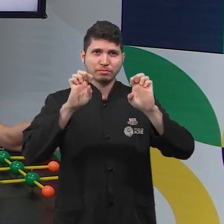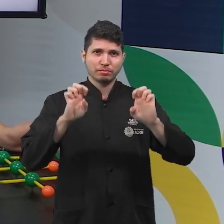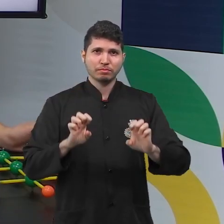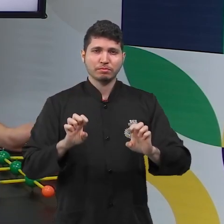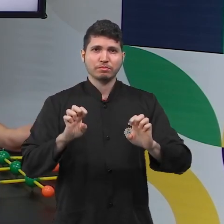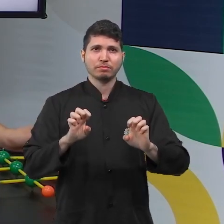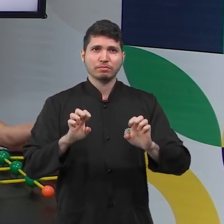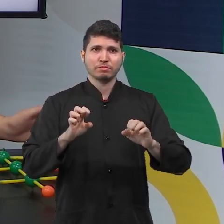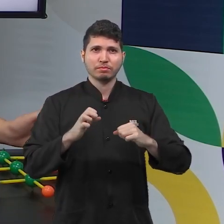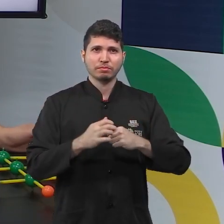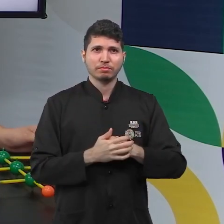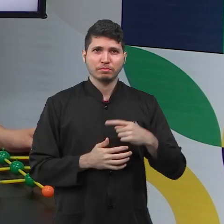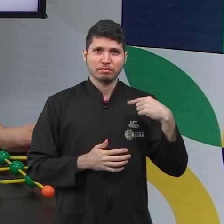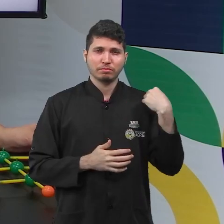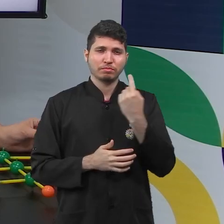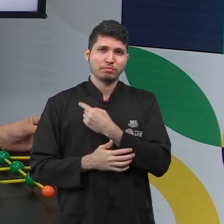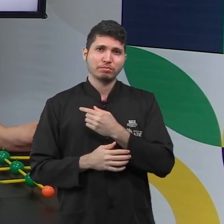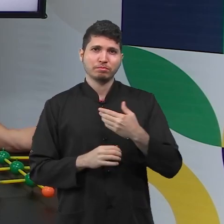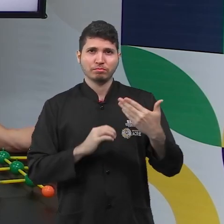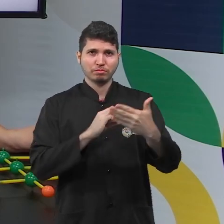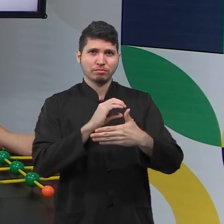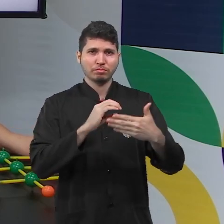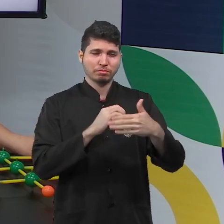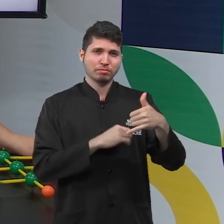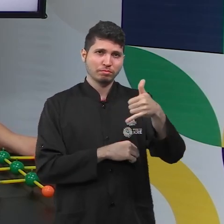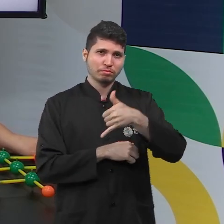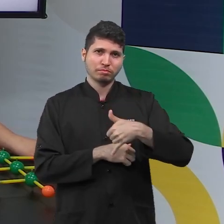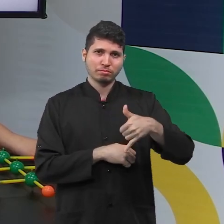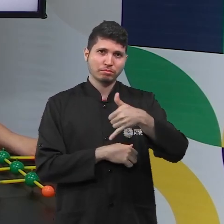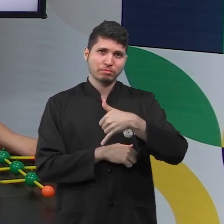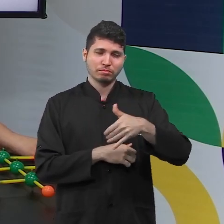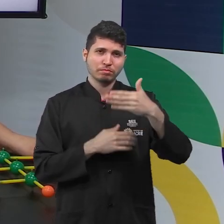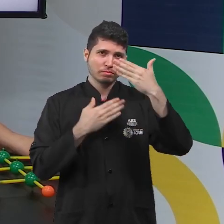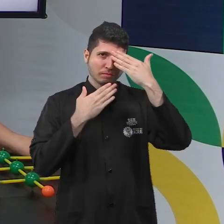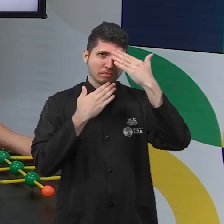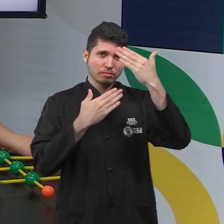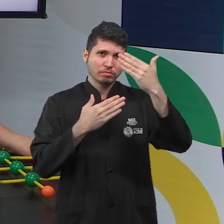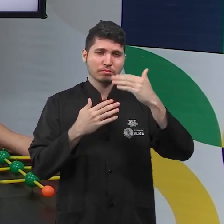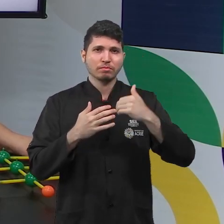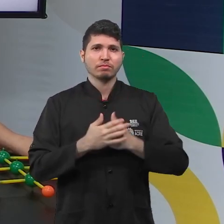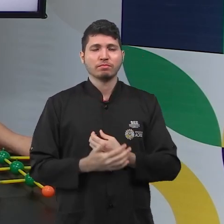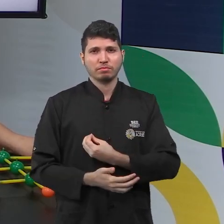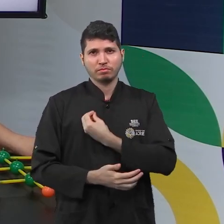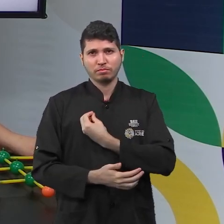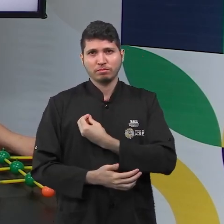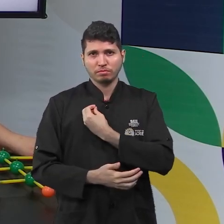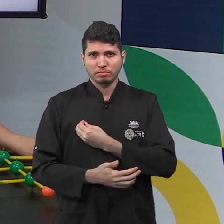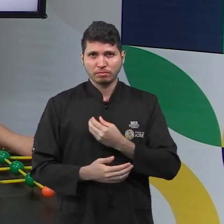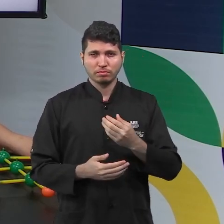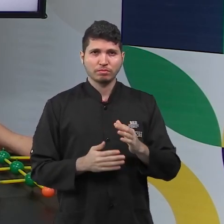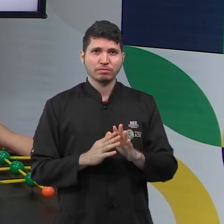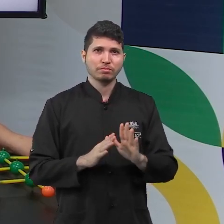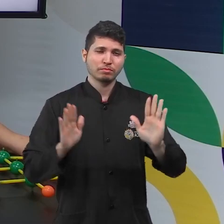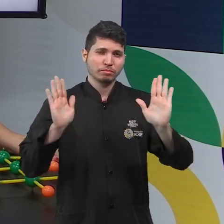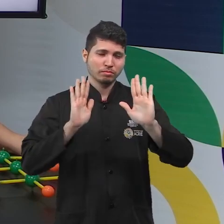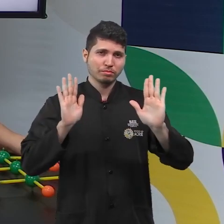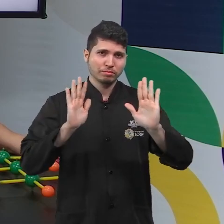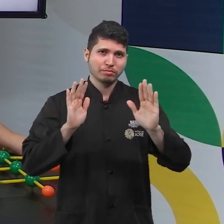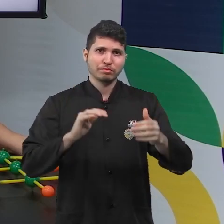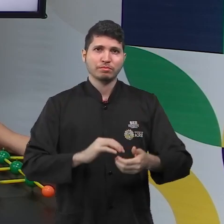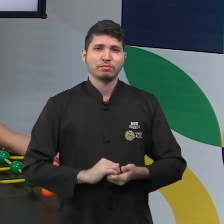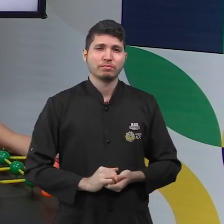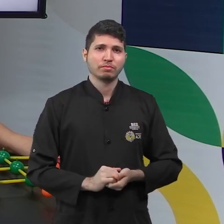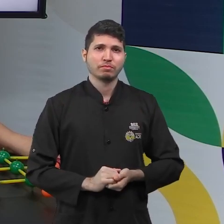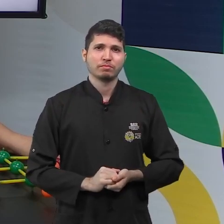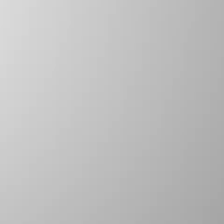nossos carboidratos e também dos nossos lipídios. Muito obrigada por participarem. Um beijo e até a próxima!